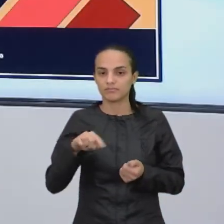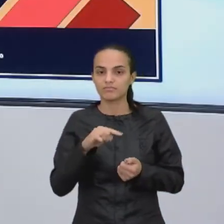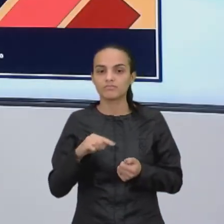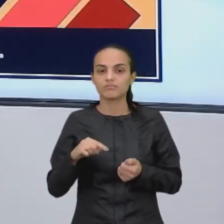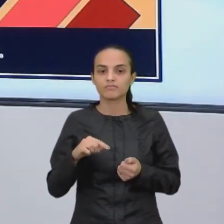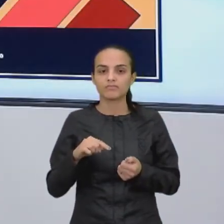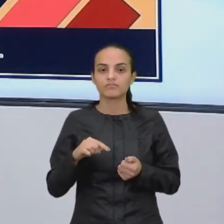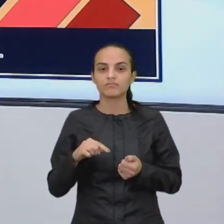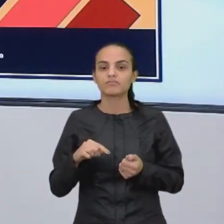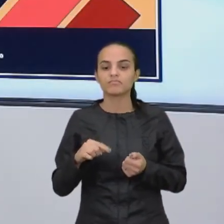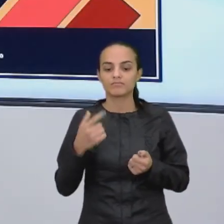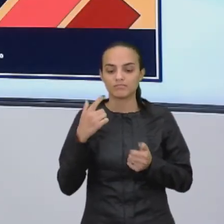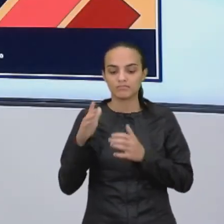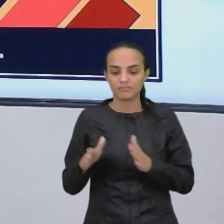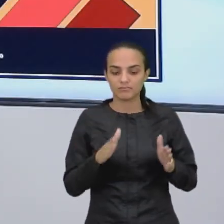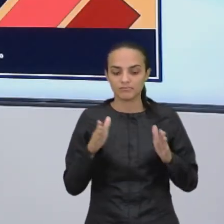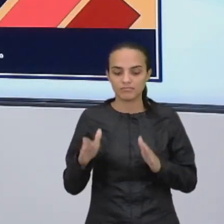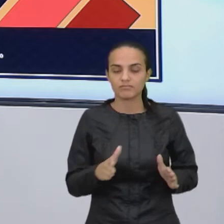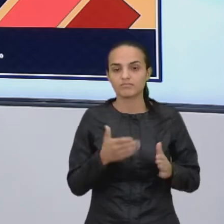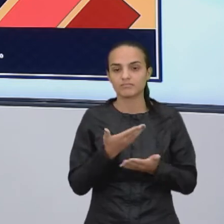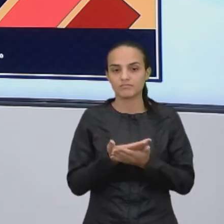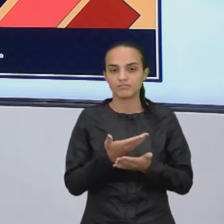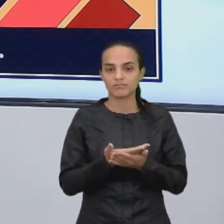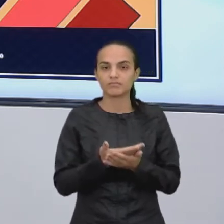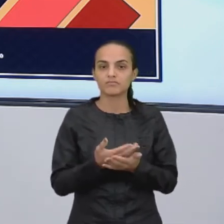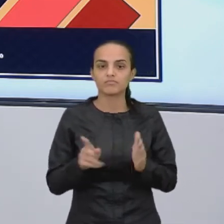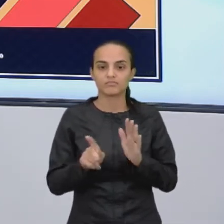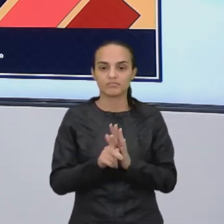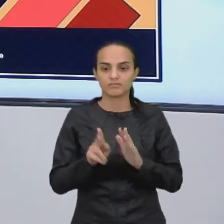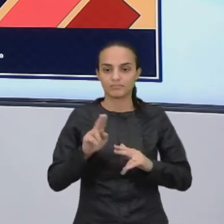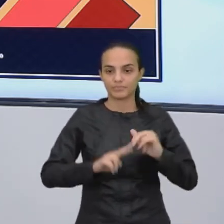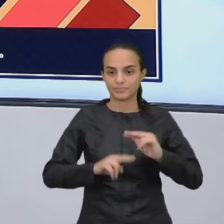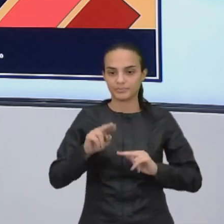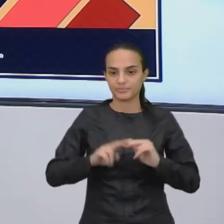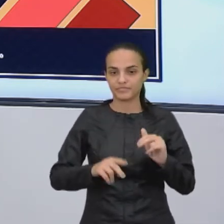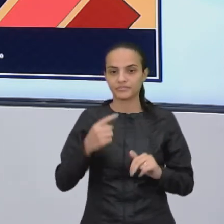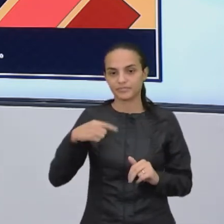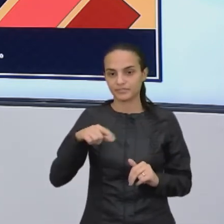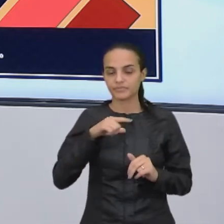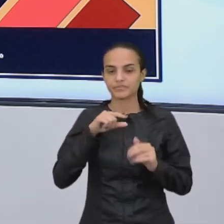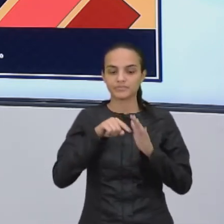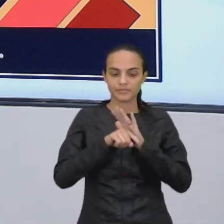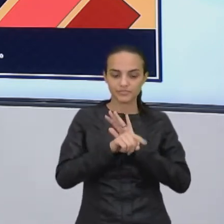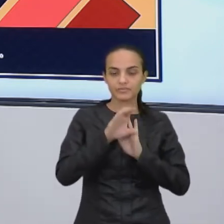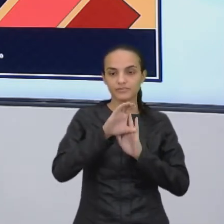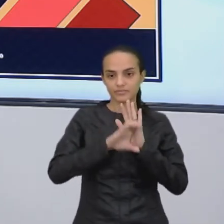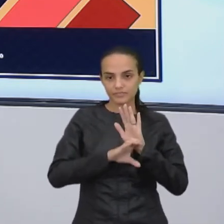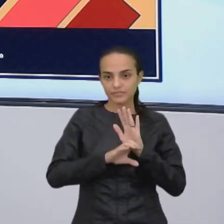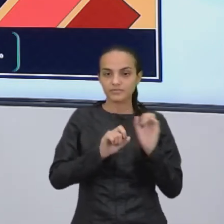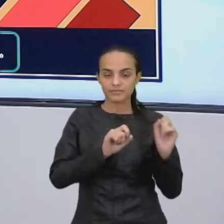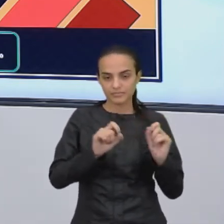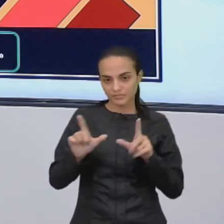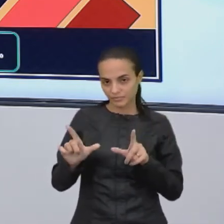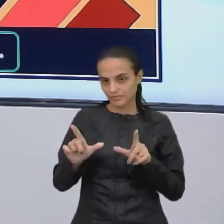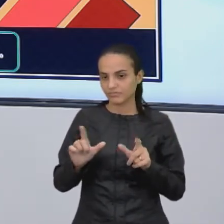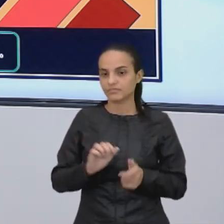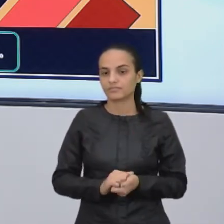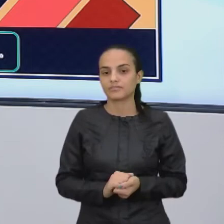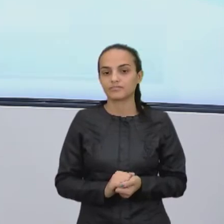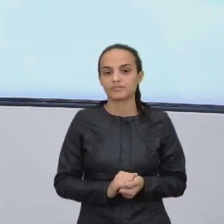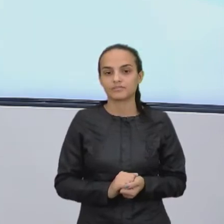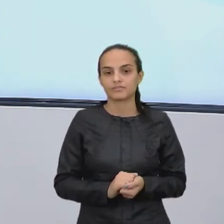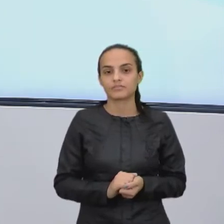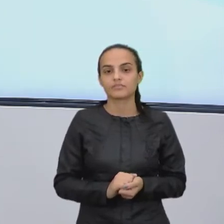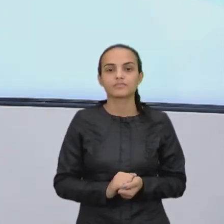fundamentação para se produzir a aula é extraída desse material. Temos o aprofundamento curricular, como aparece aí, tá? E ele